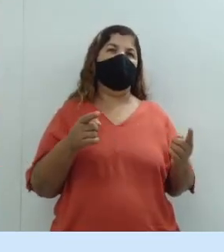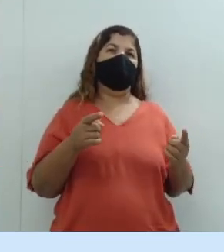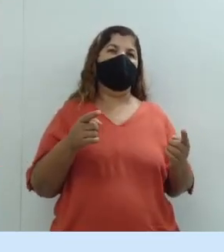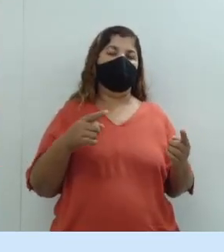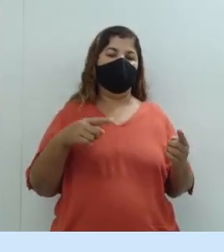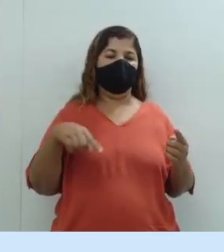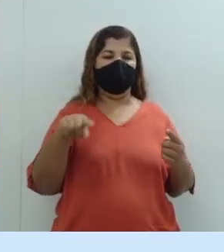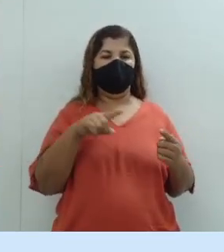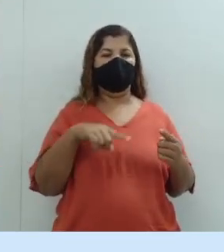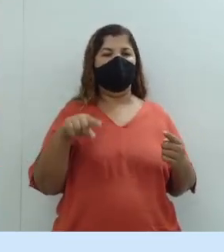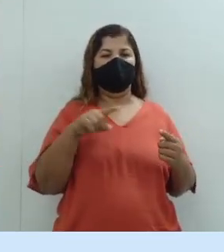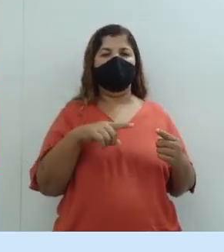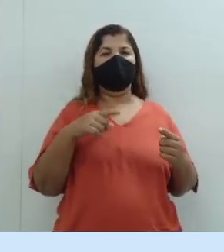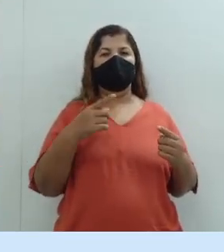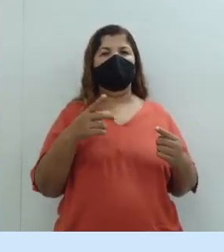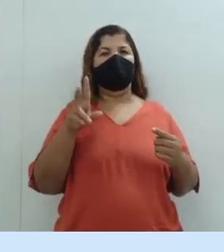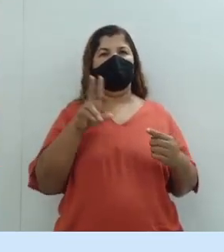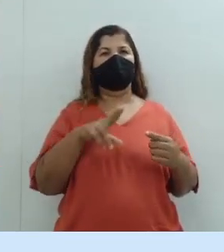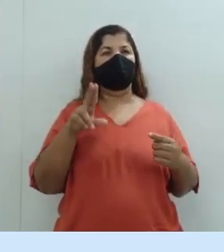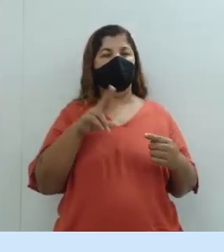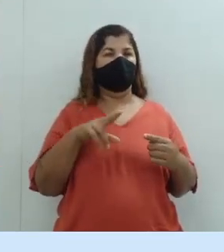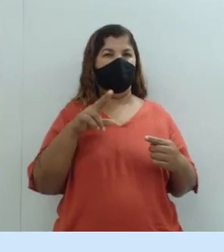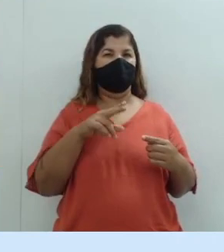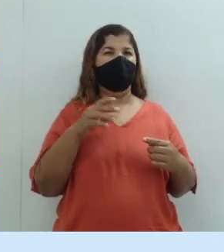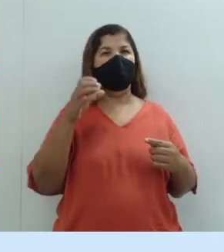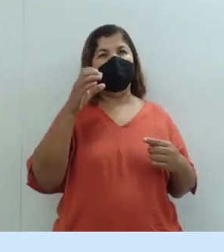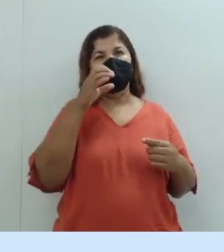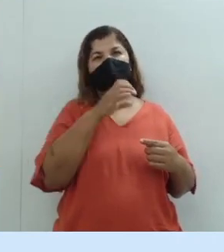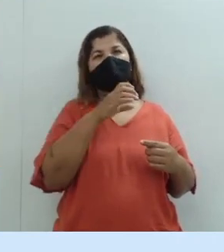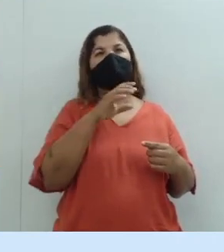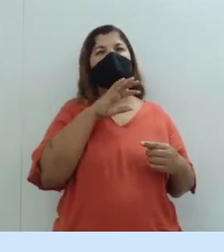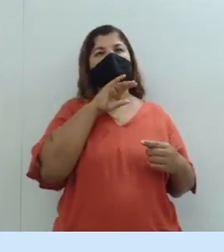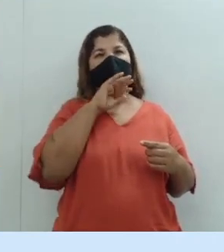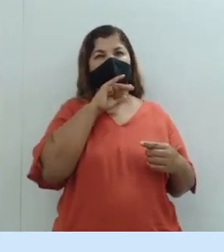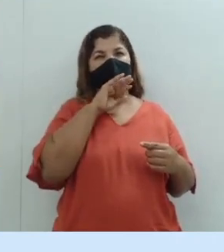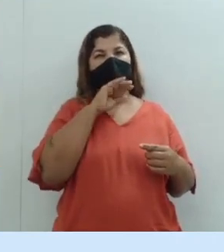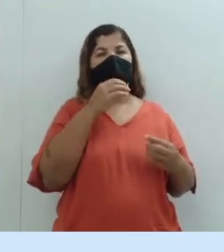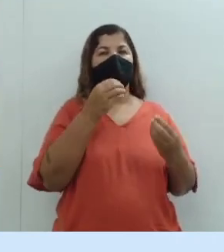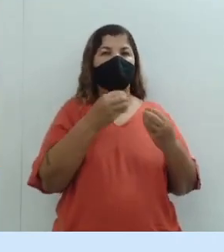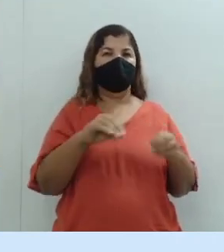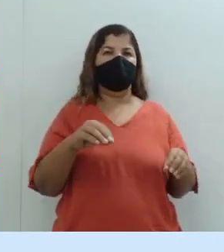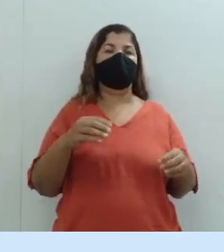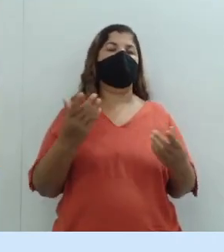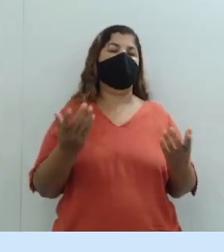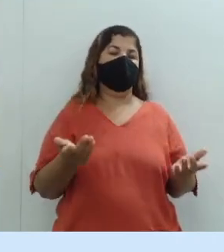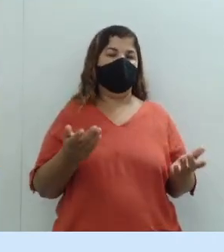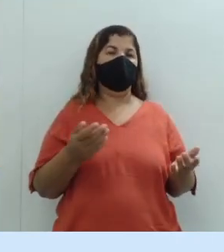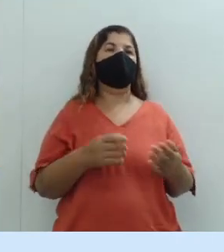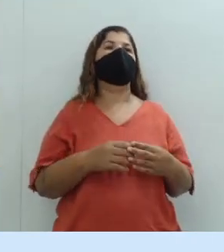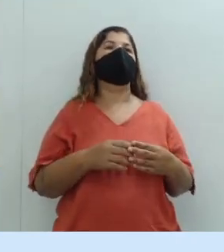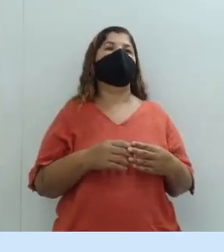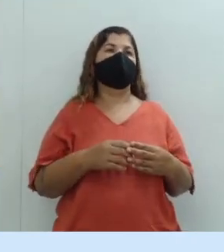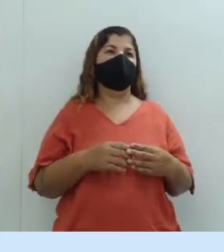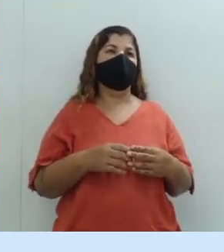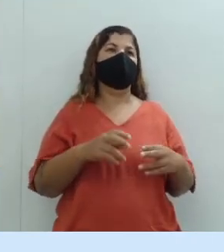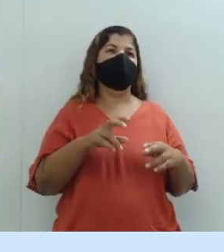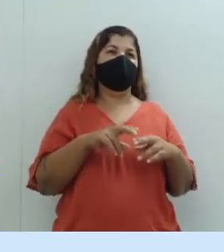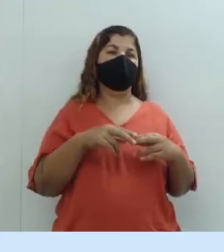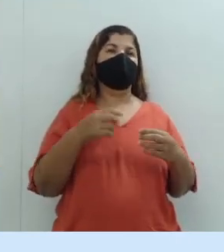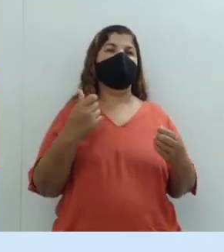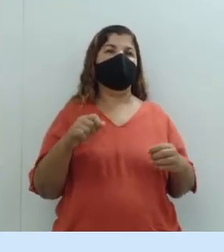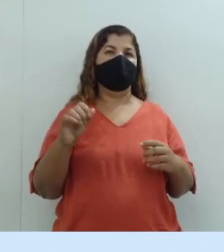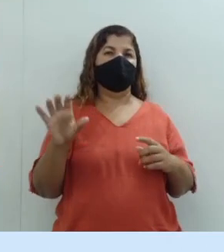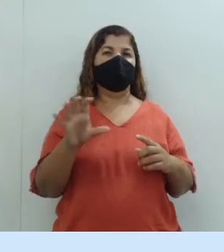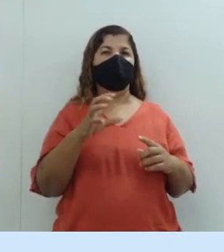componentes eletroeletrônicos trabalharem em alta temperatura. Isso pode prejudicar a vida útil aí do seu equipamento. Por isso tem que ter essa